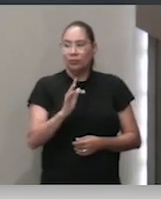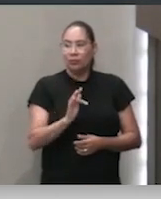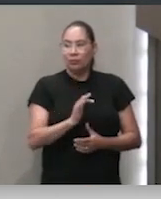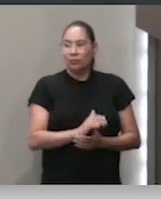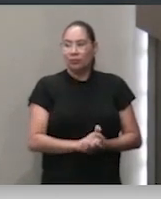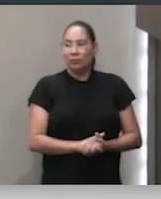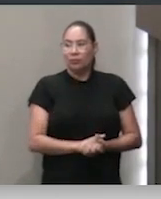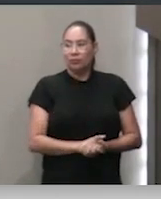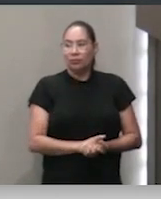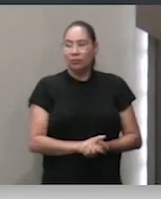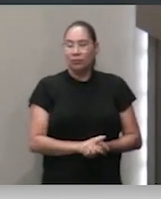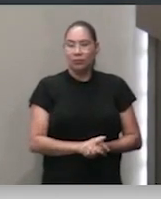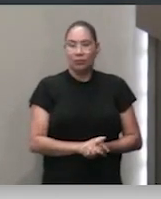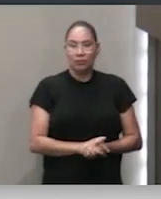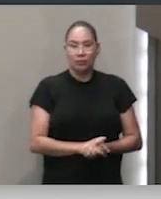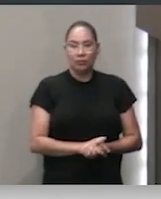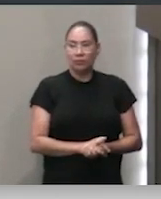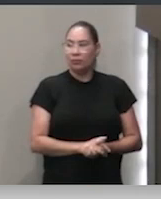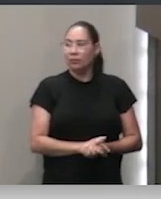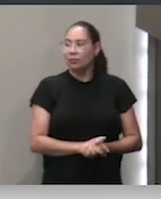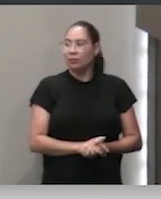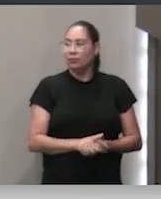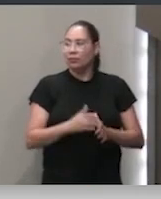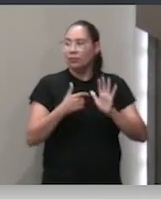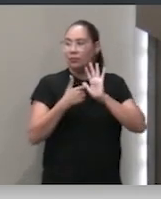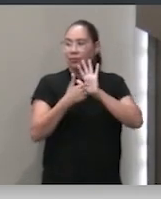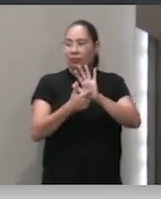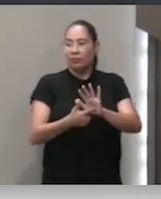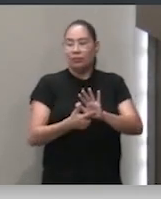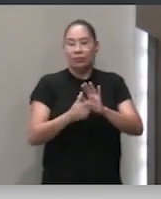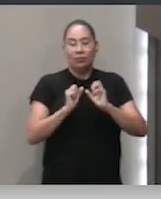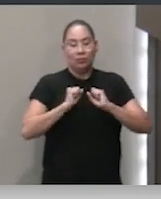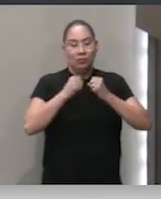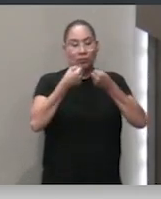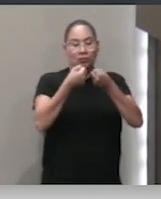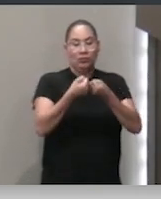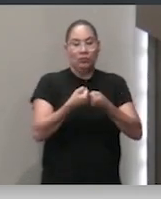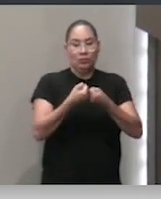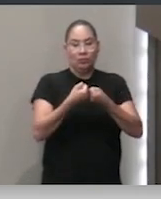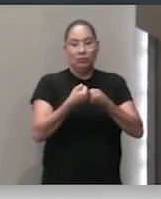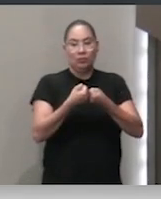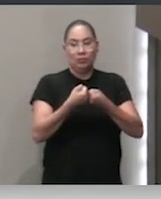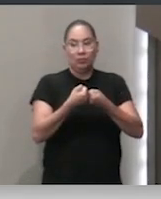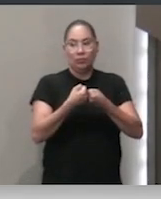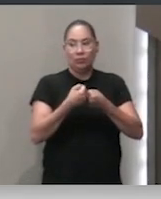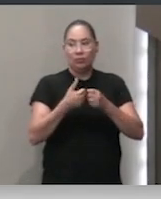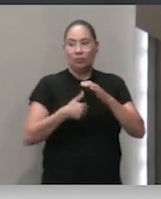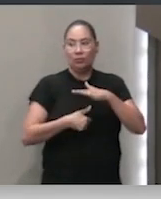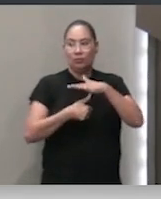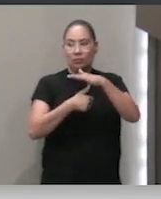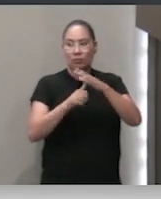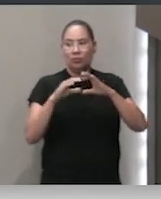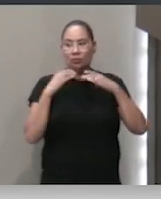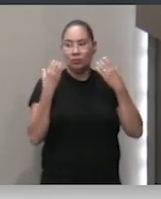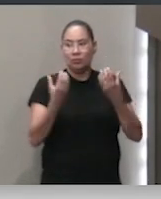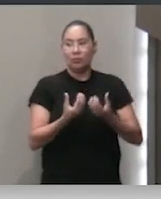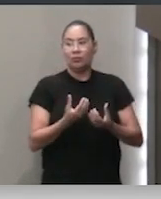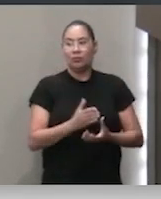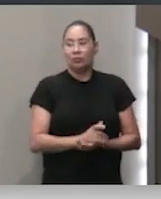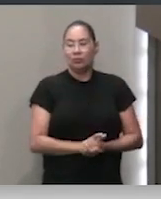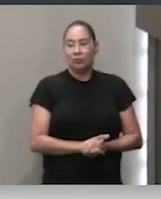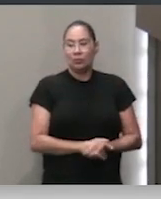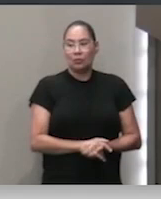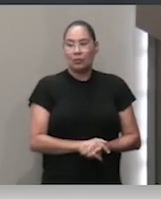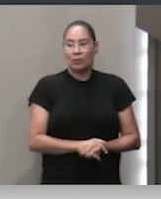se elegeu e se reelegeu muito bem, aí, demonstrando a força dos líderes comunitários aí.